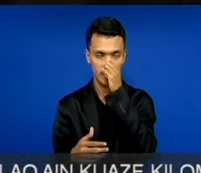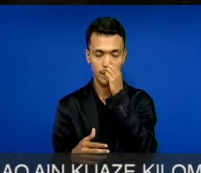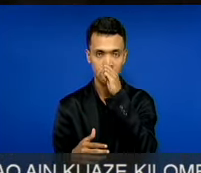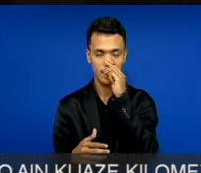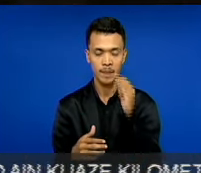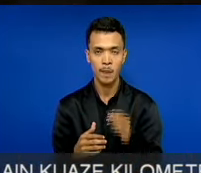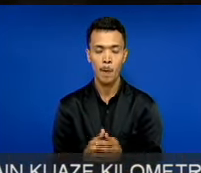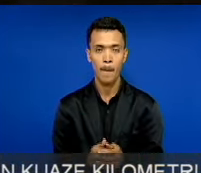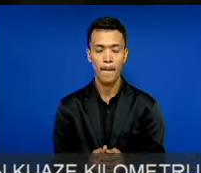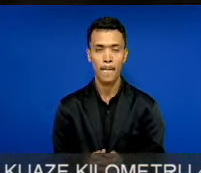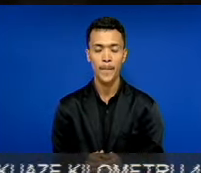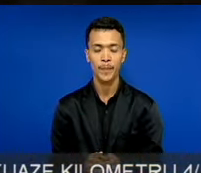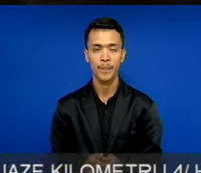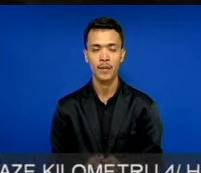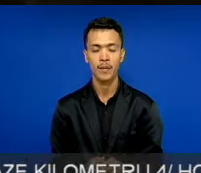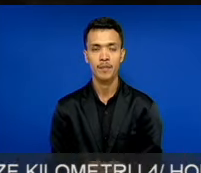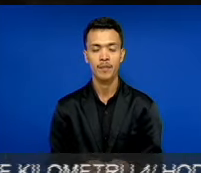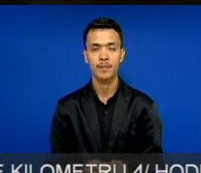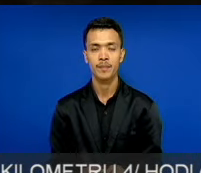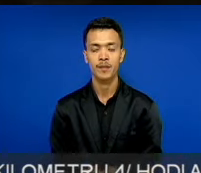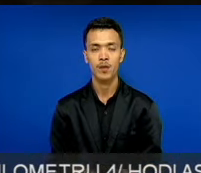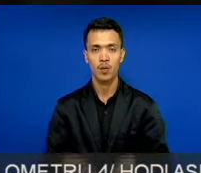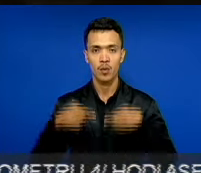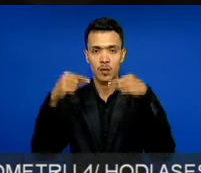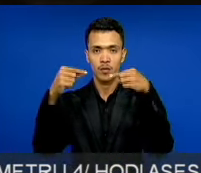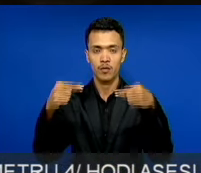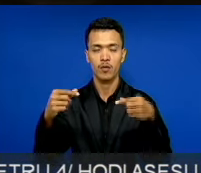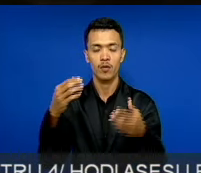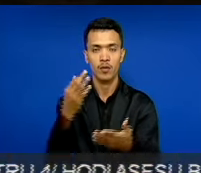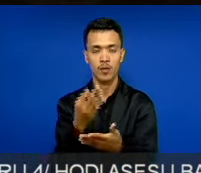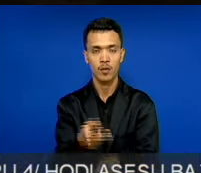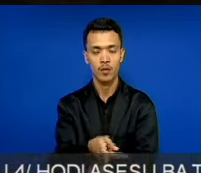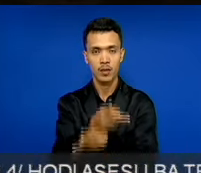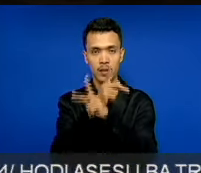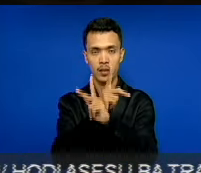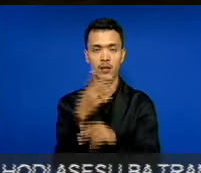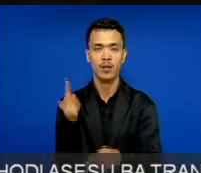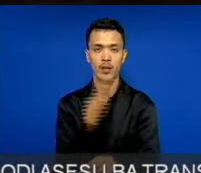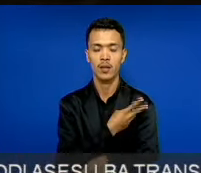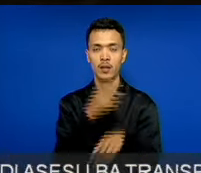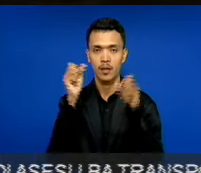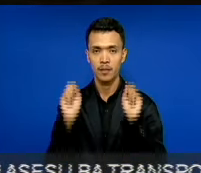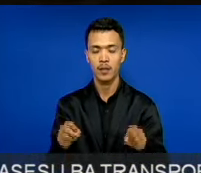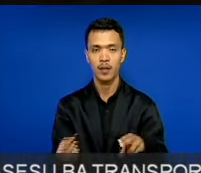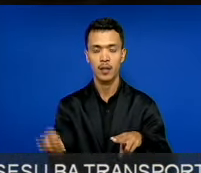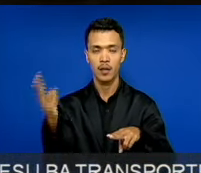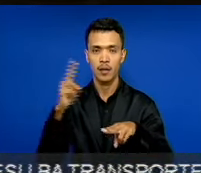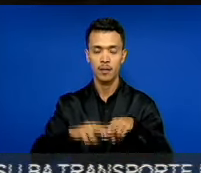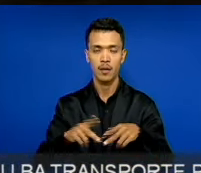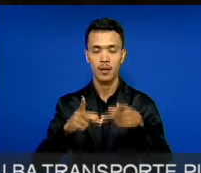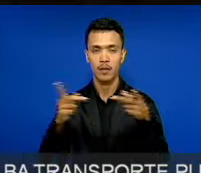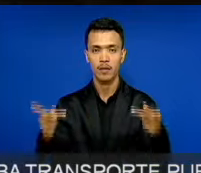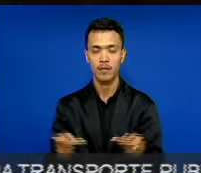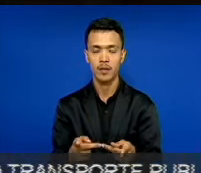Desenvolvimento Nacional, rode o apoio, o crédito. Por isso também aumenta a fatia de